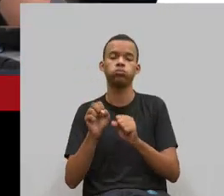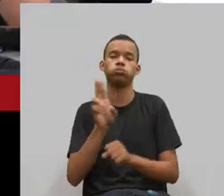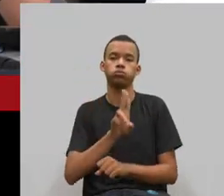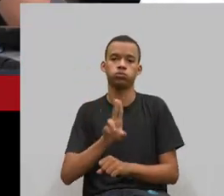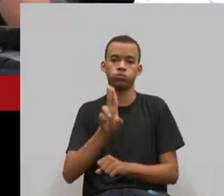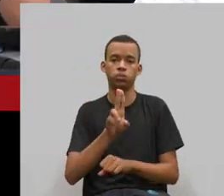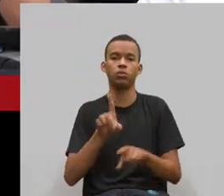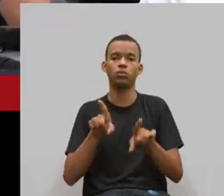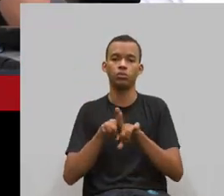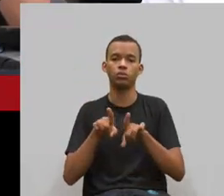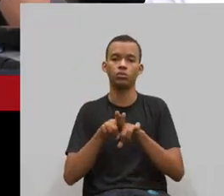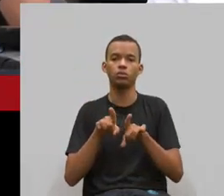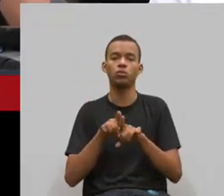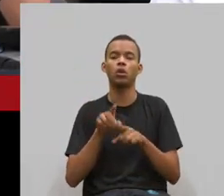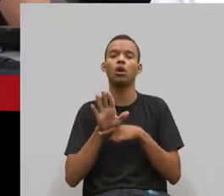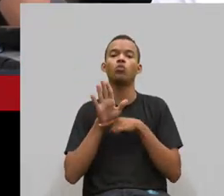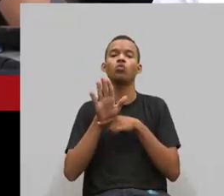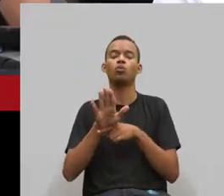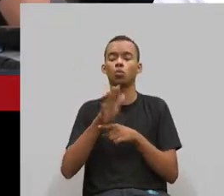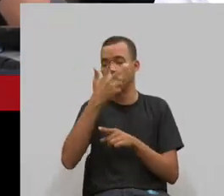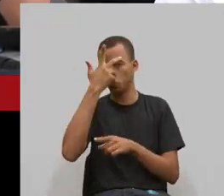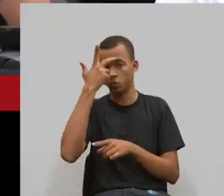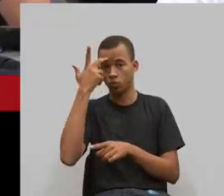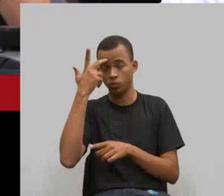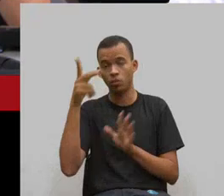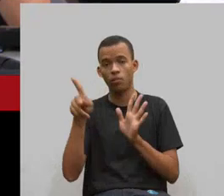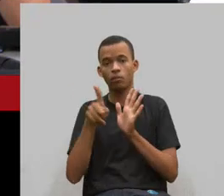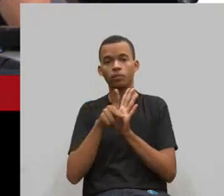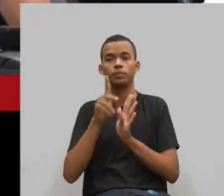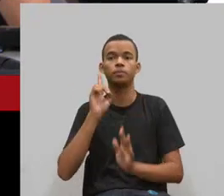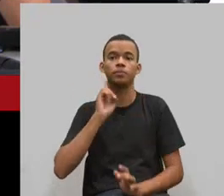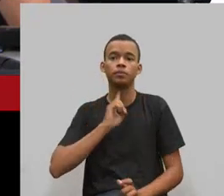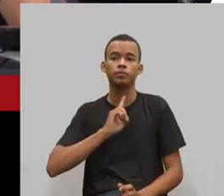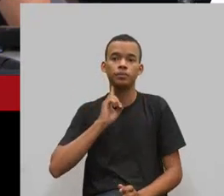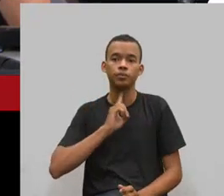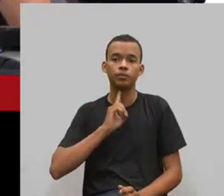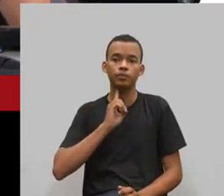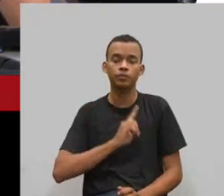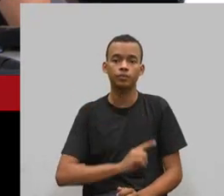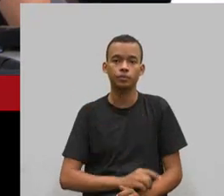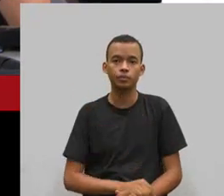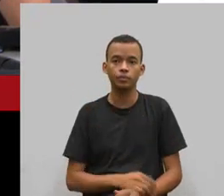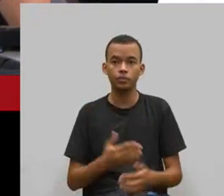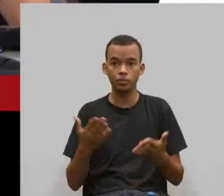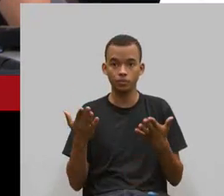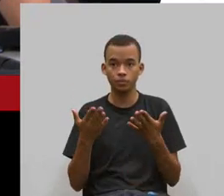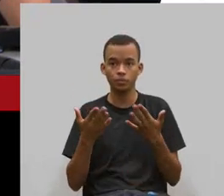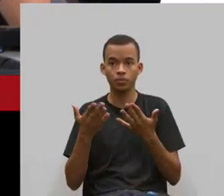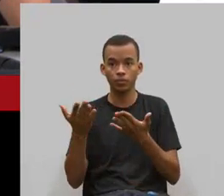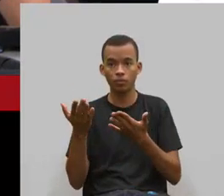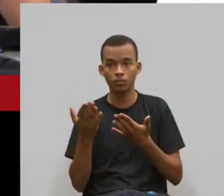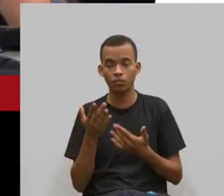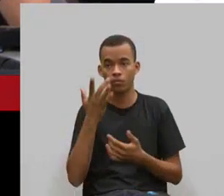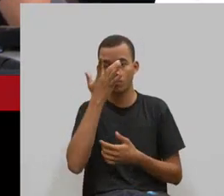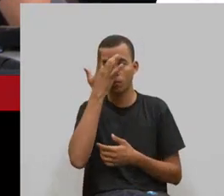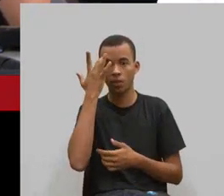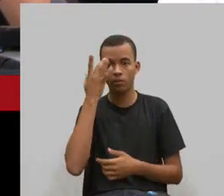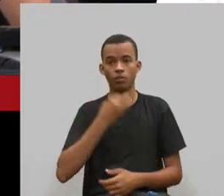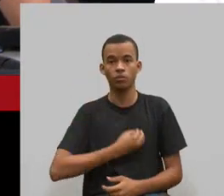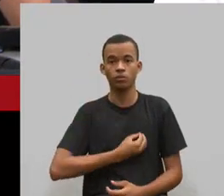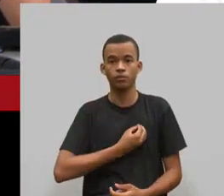dos obesos do Estado passo a citar aqui os convidados para a Re para a